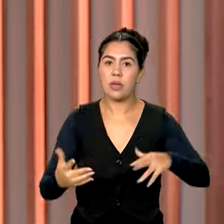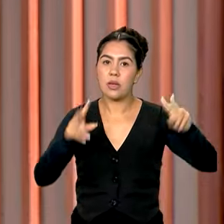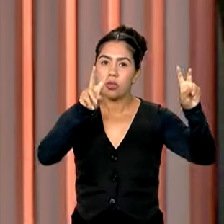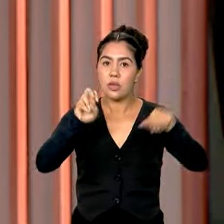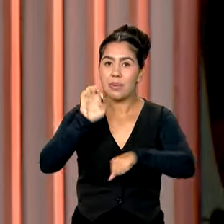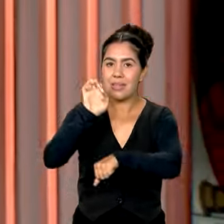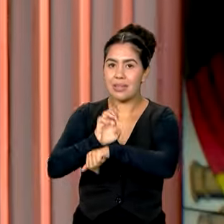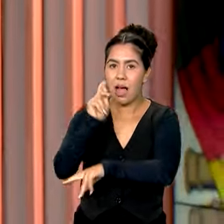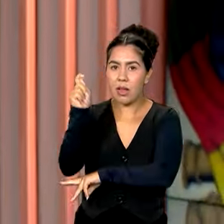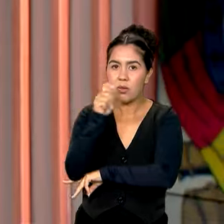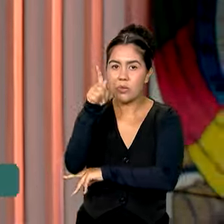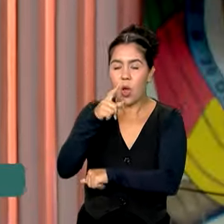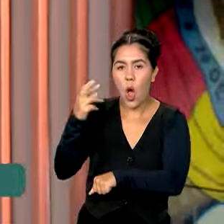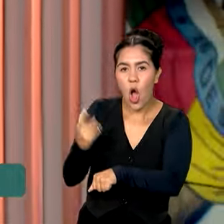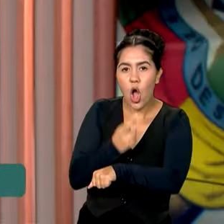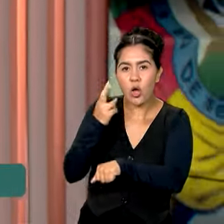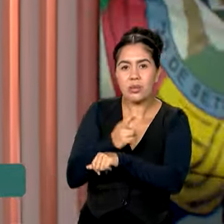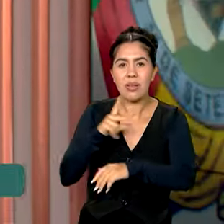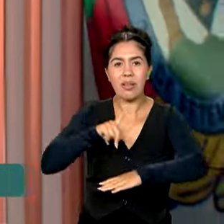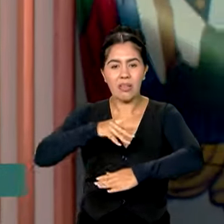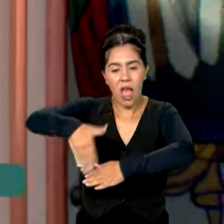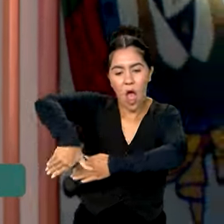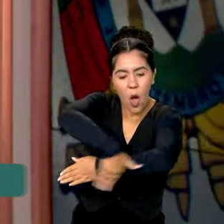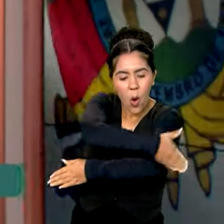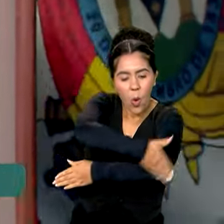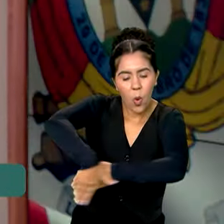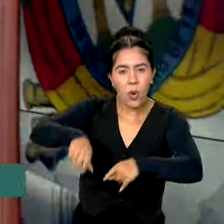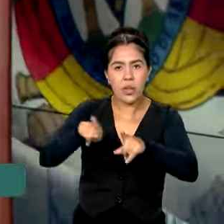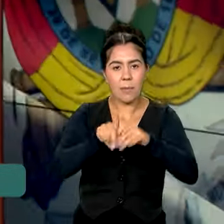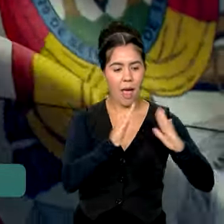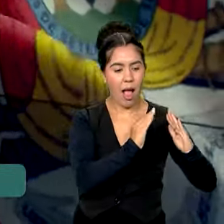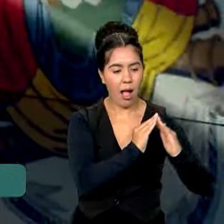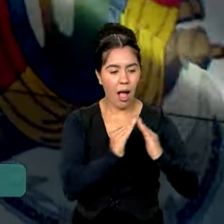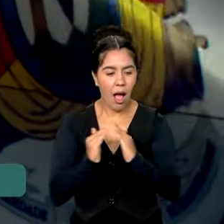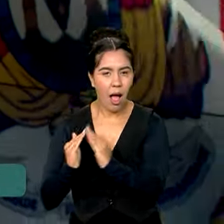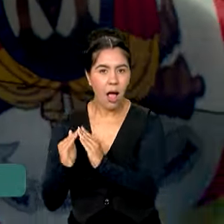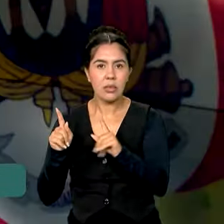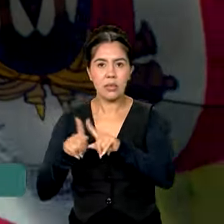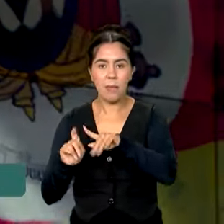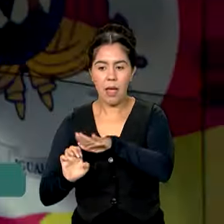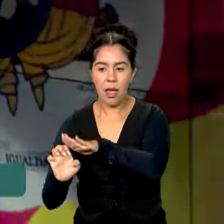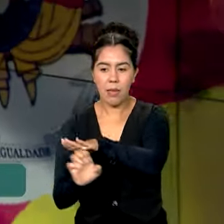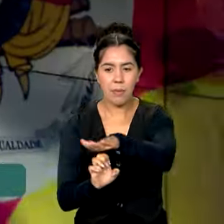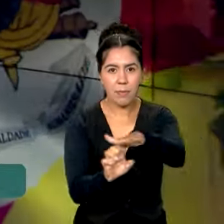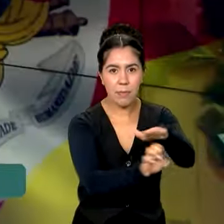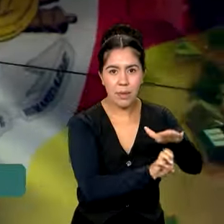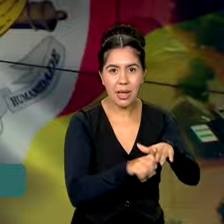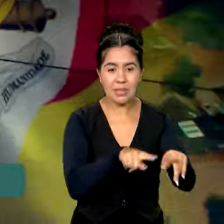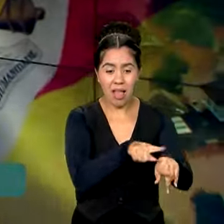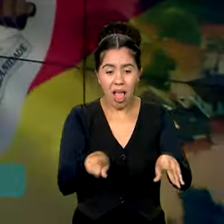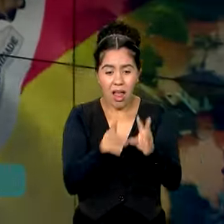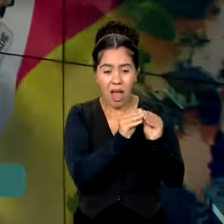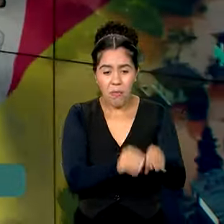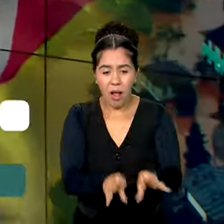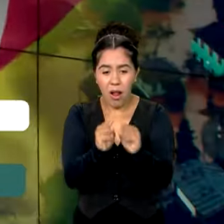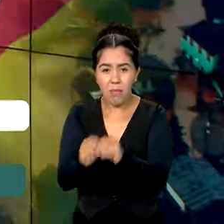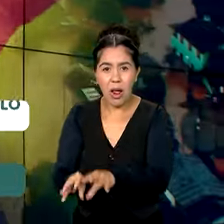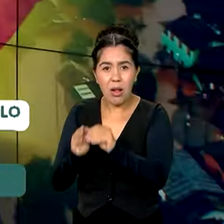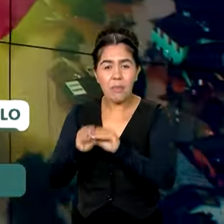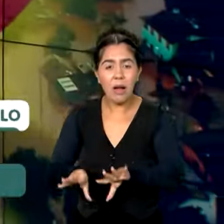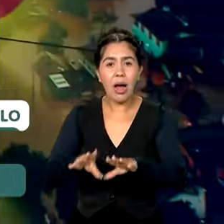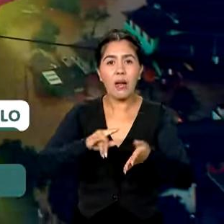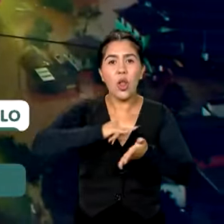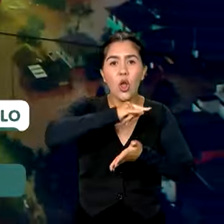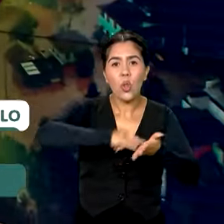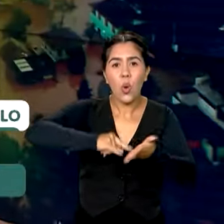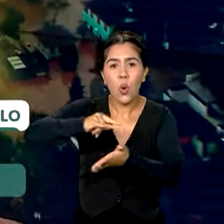do Sul, porque além de ruas, casas e empresas, as enchentes que atingiram o estado também danificaram milhares de documentos